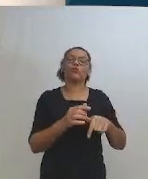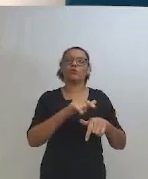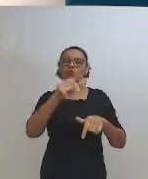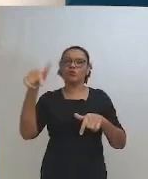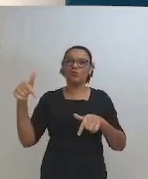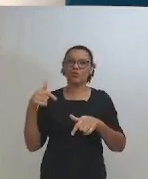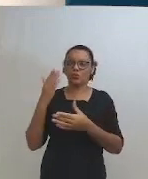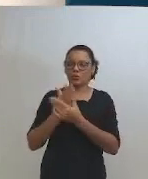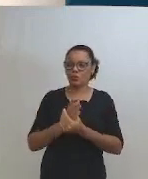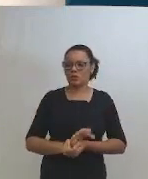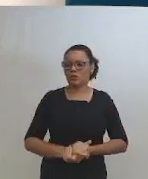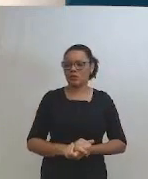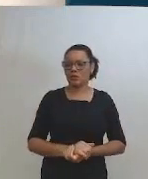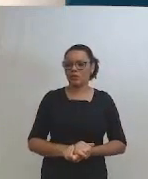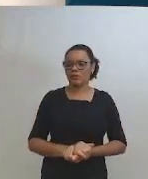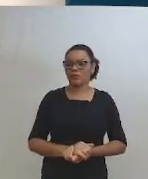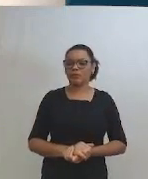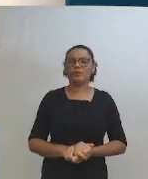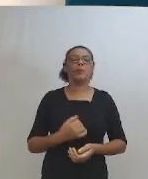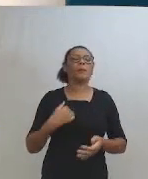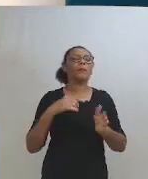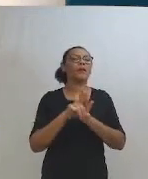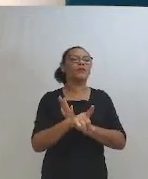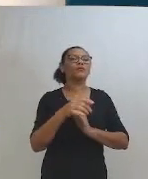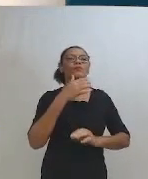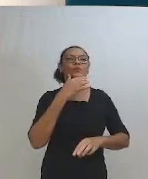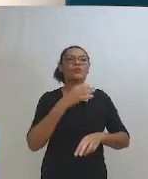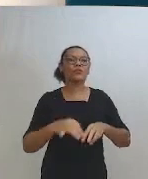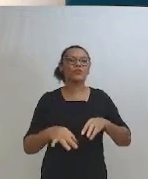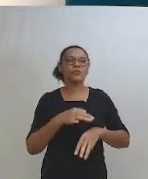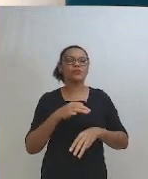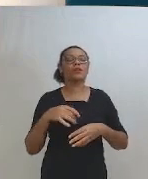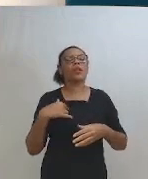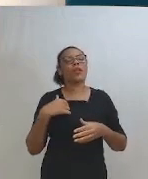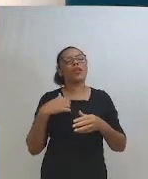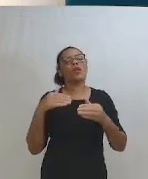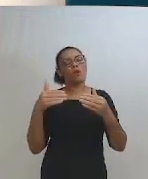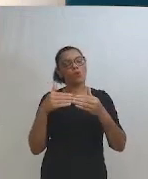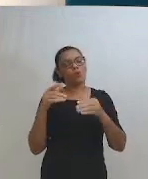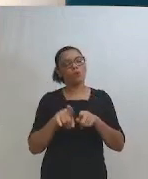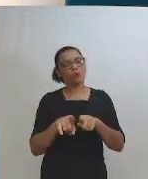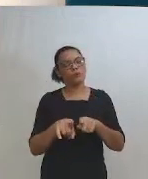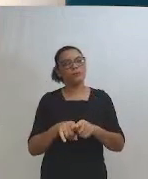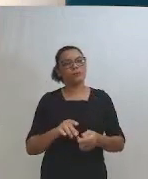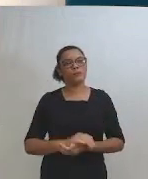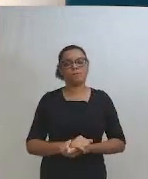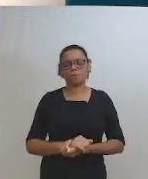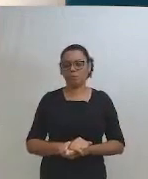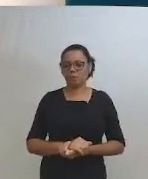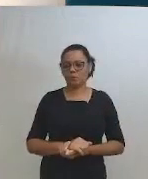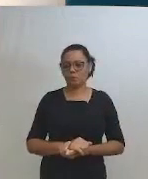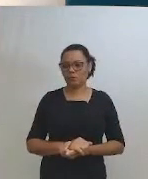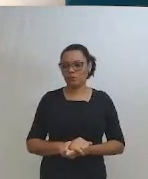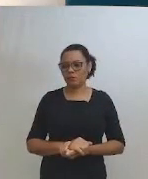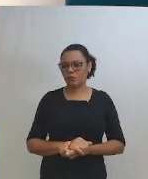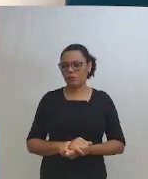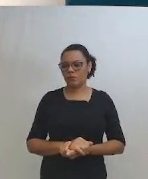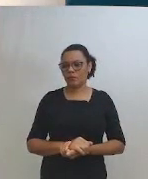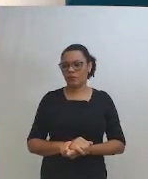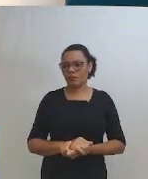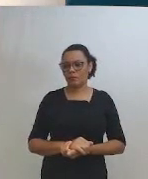Ministro Sebastião Reis? Acompanho, senhor presidente. Pois não. Então, Então, doutor